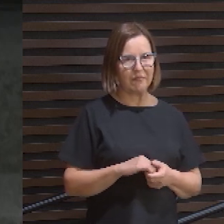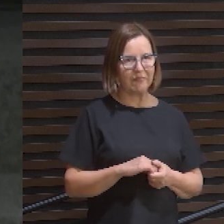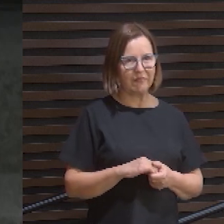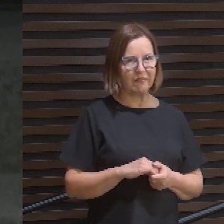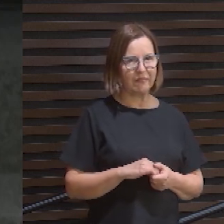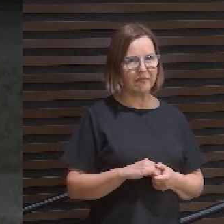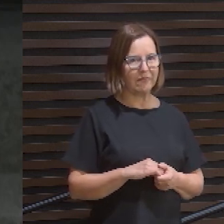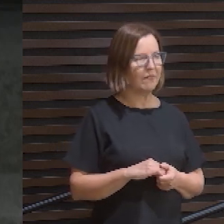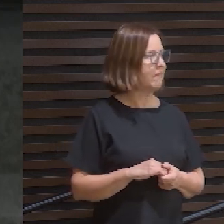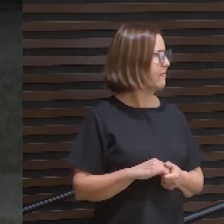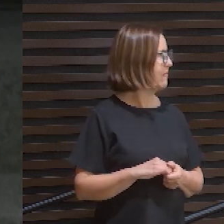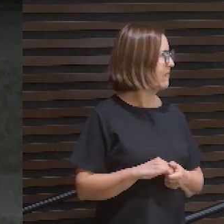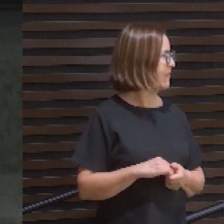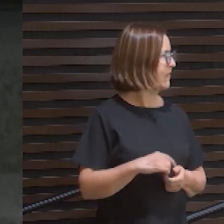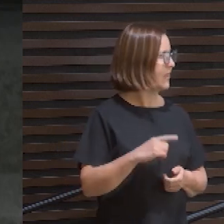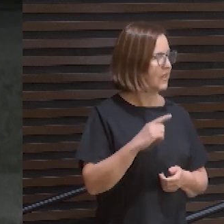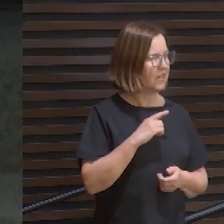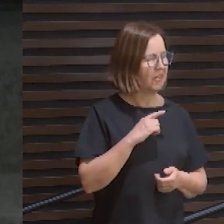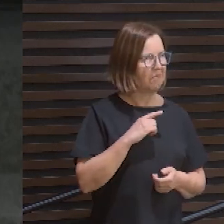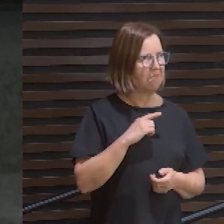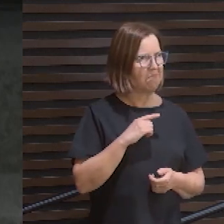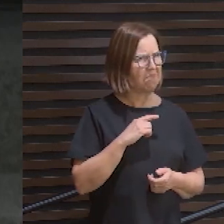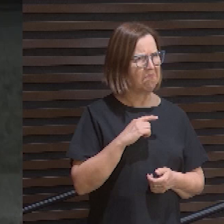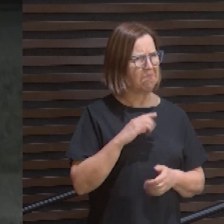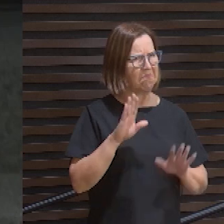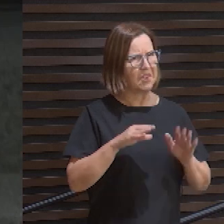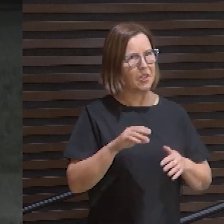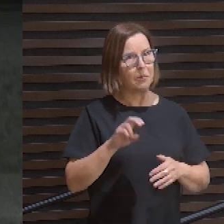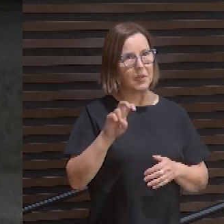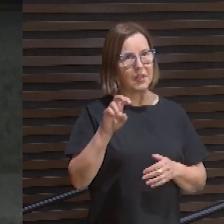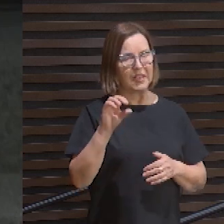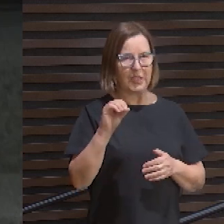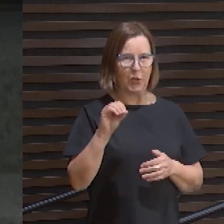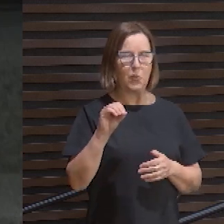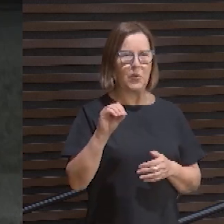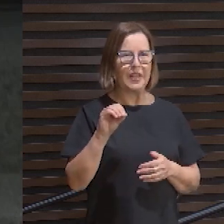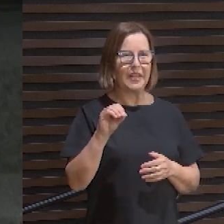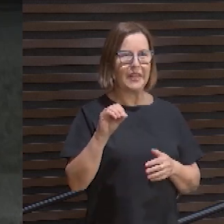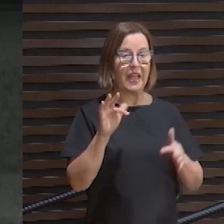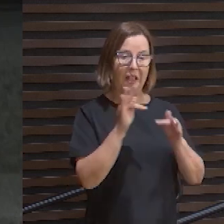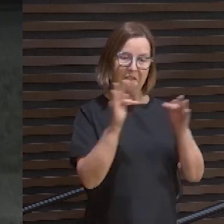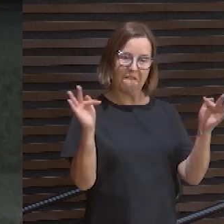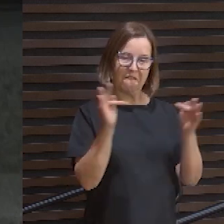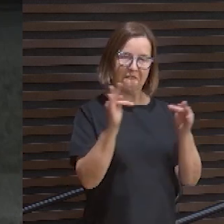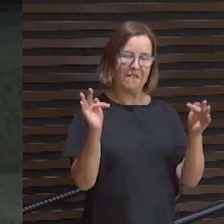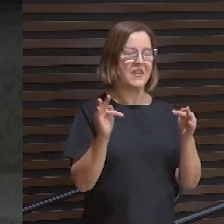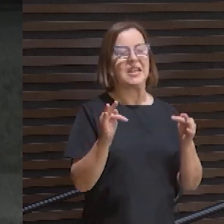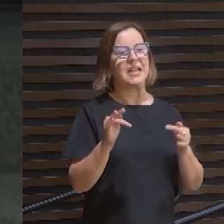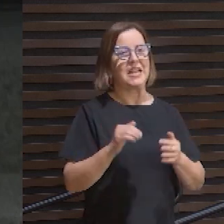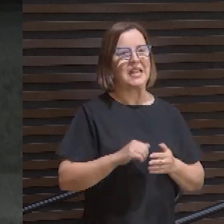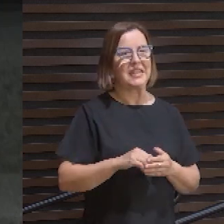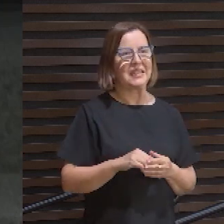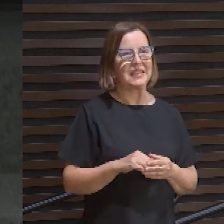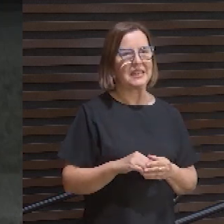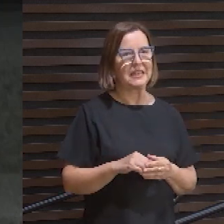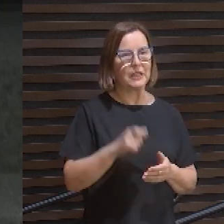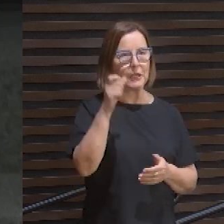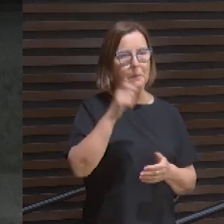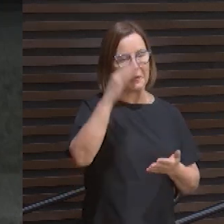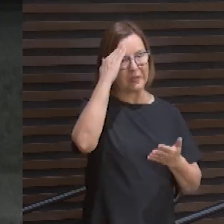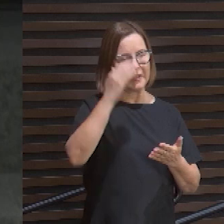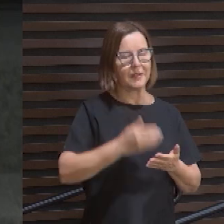Eu tenho aqui uns 50, mas eu estou saltando. Estou pregando só aqueles que estão usando a união. Bernardo